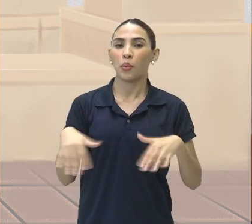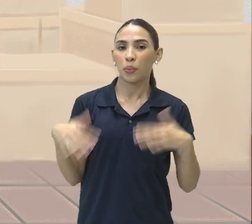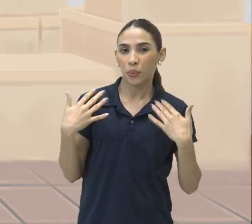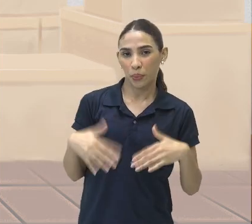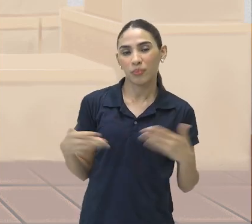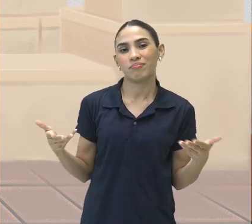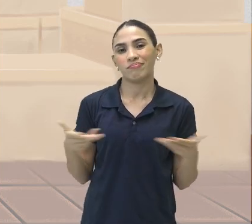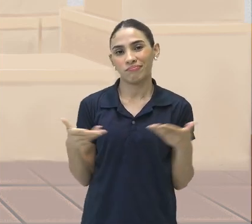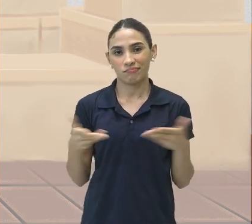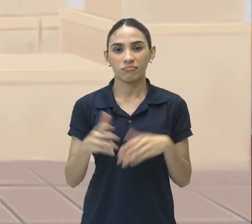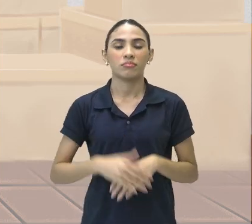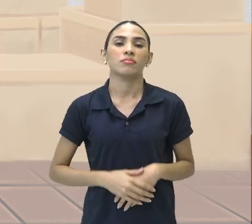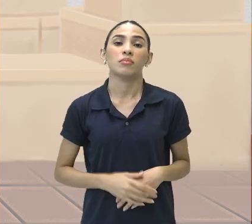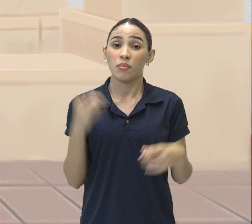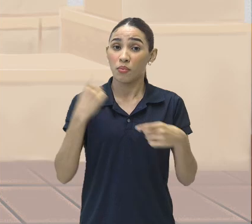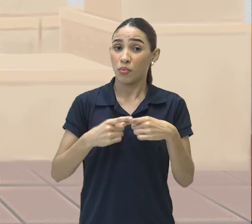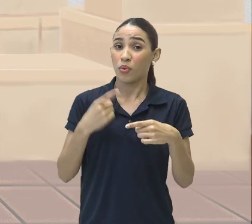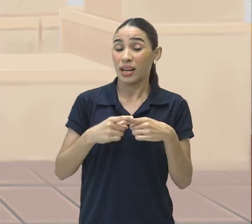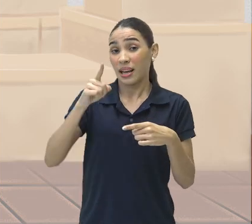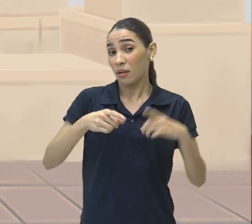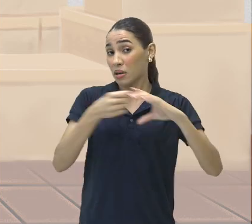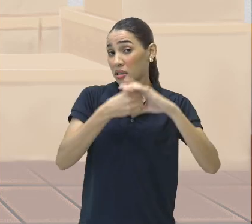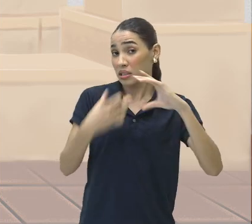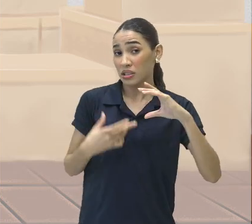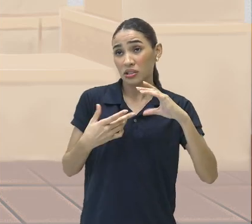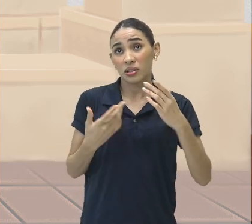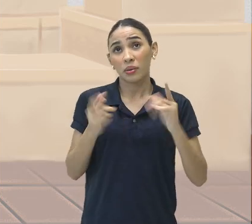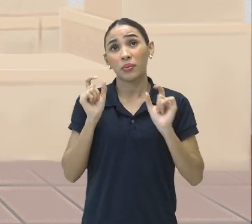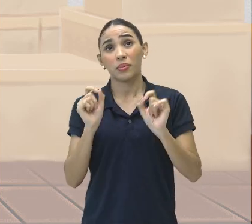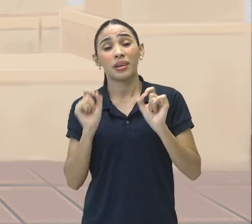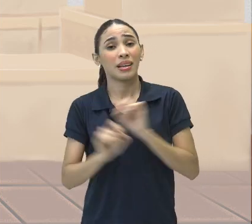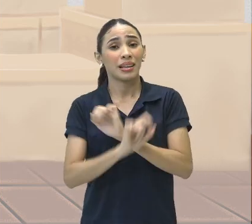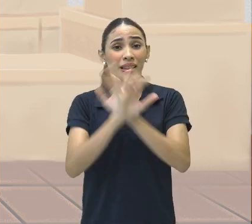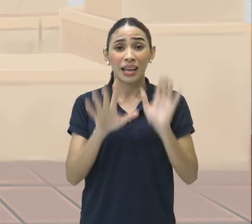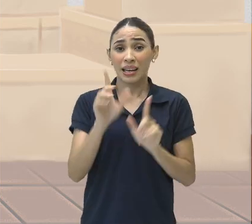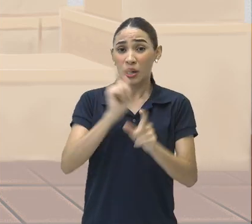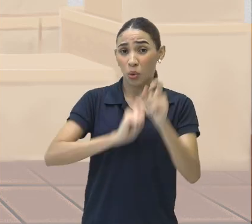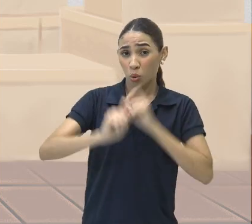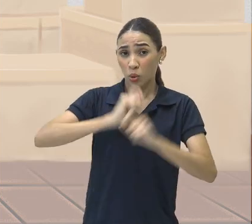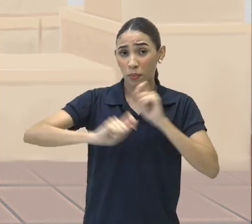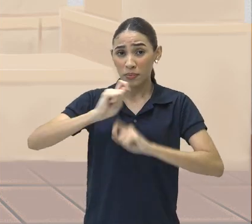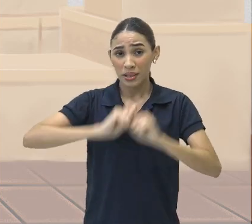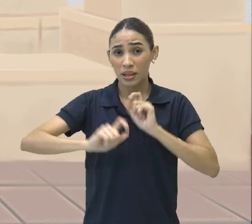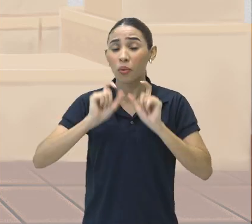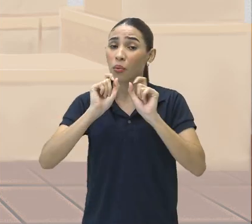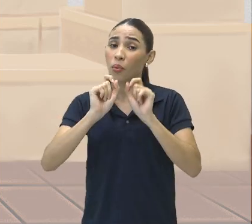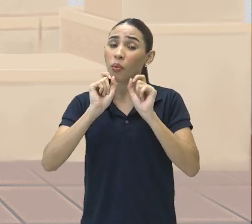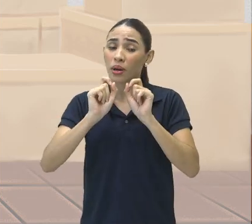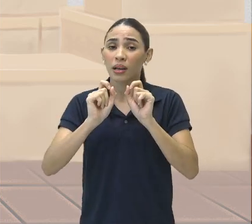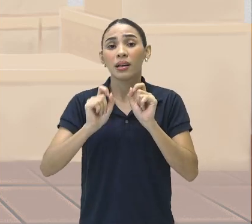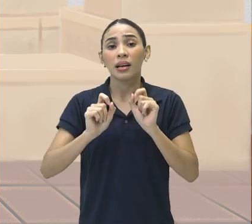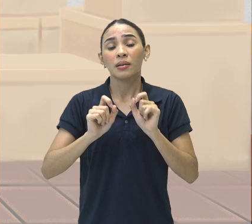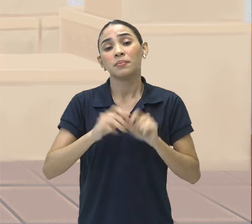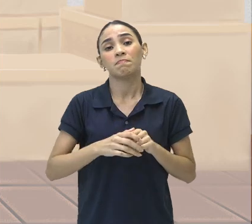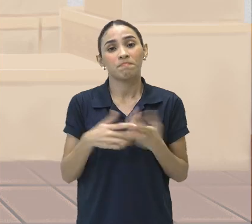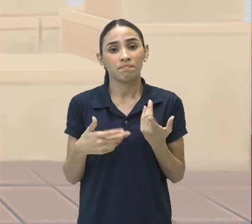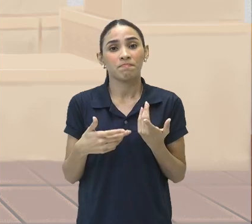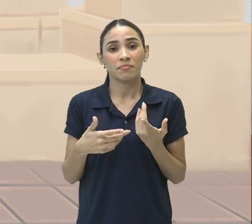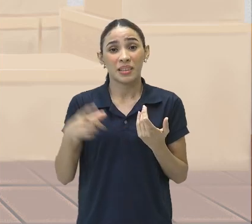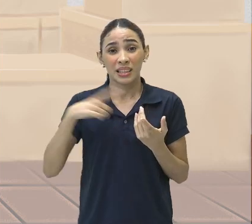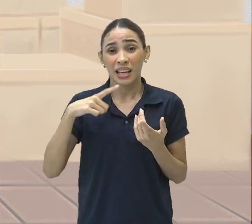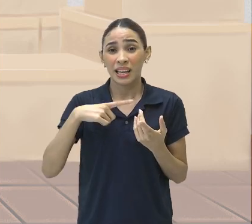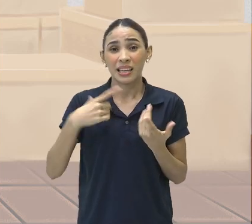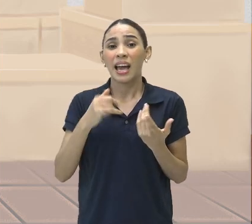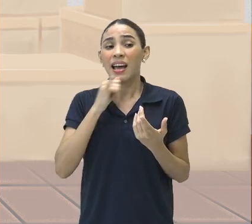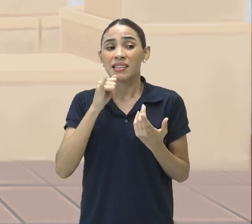tempos atuais, né, porque isso é uma característica muito clara de uma economia que está muito aquecida, né? Então isso acaba gerando muita demanda